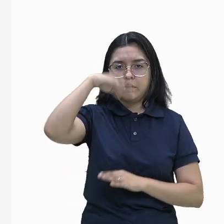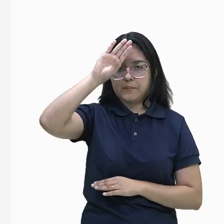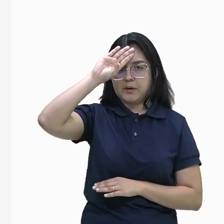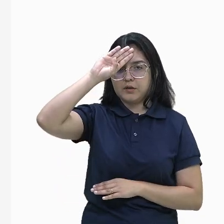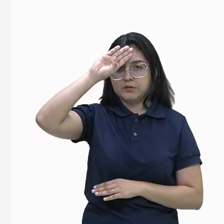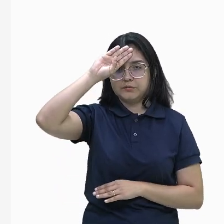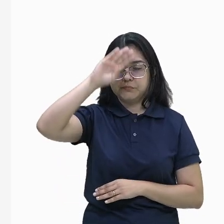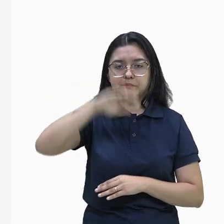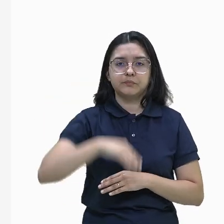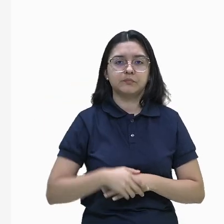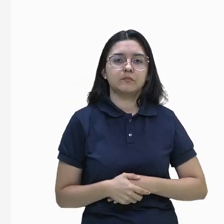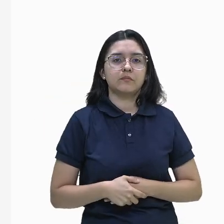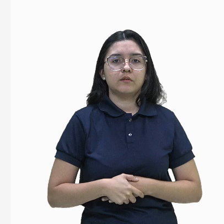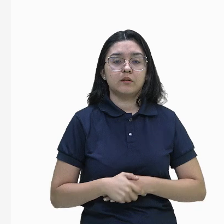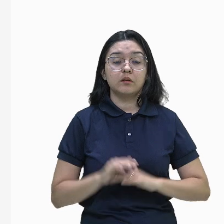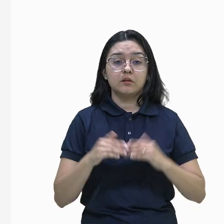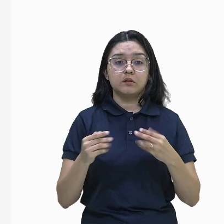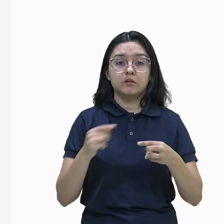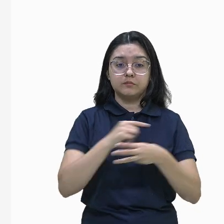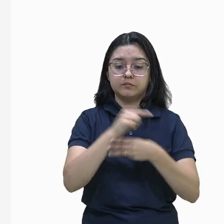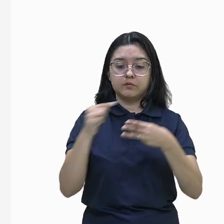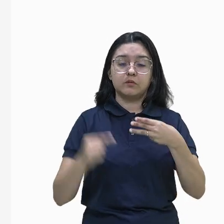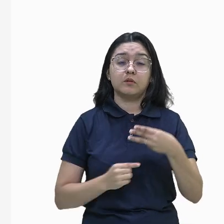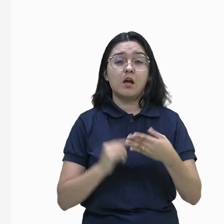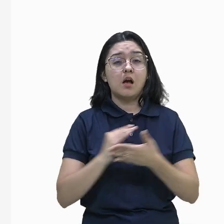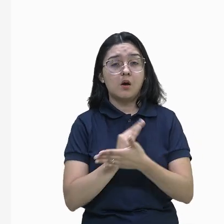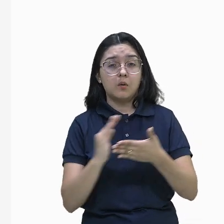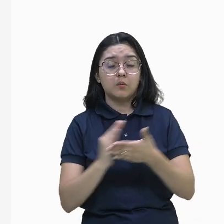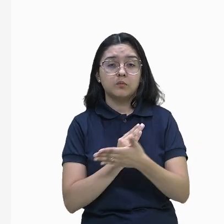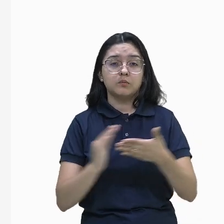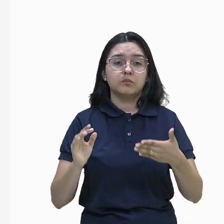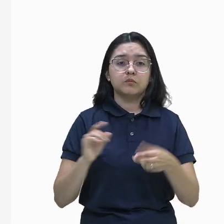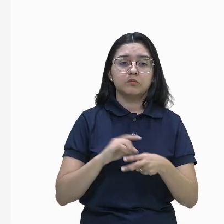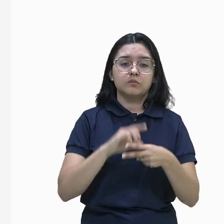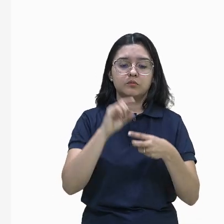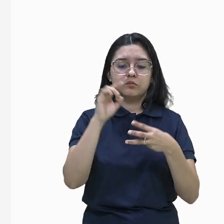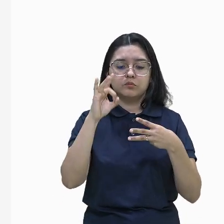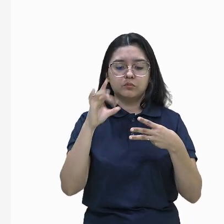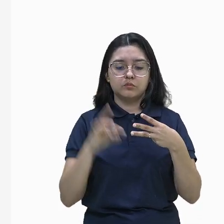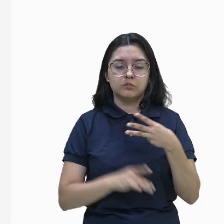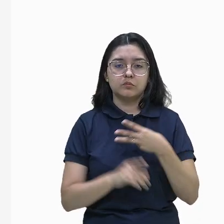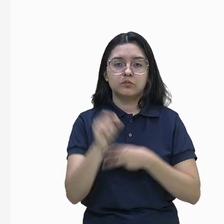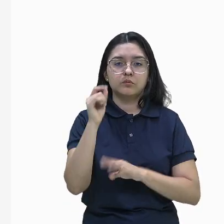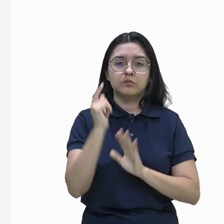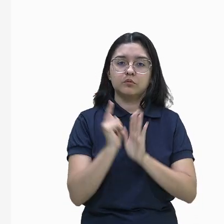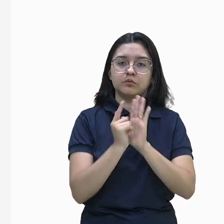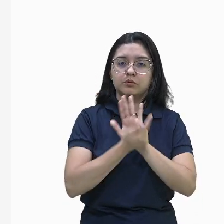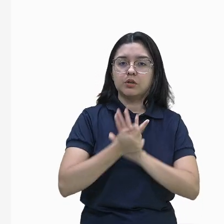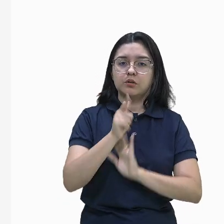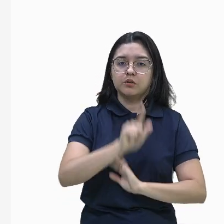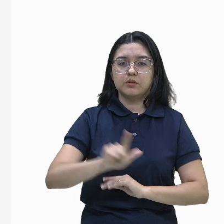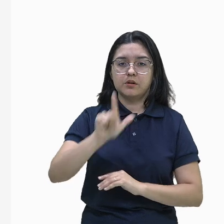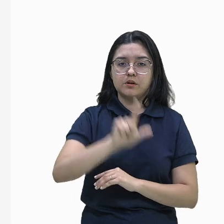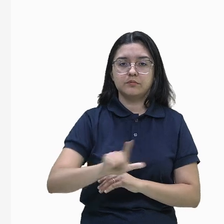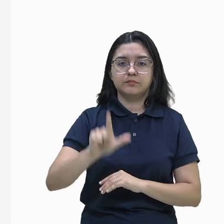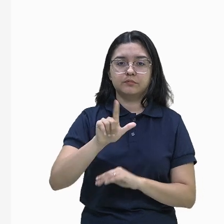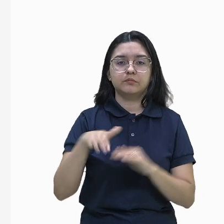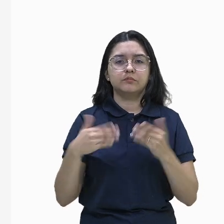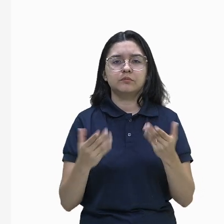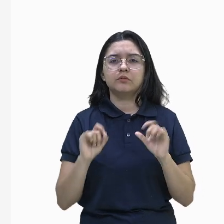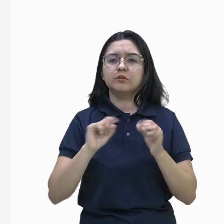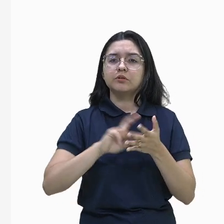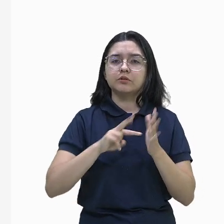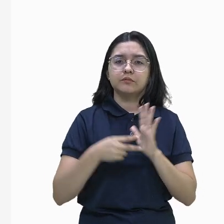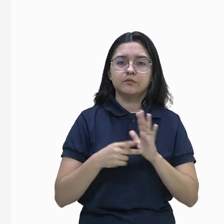gênero dramático. Esses são alguns gêneros literários. Então, o que são os